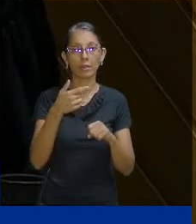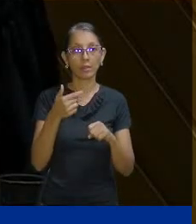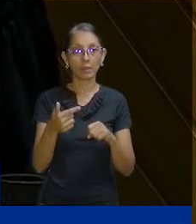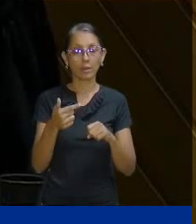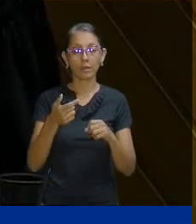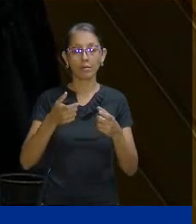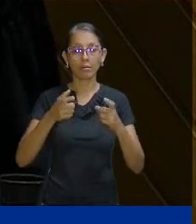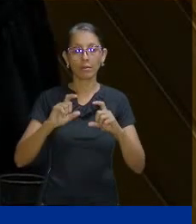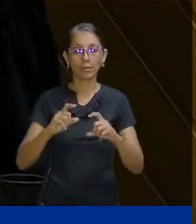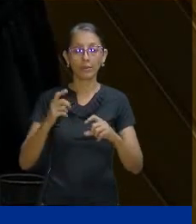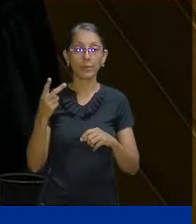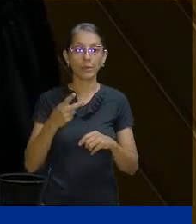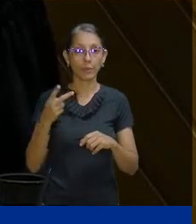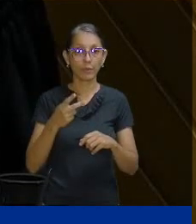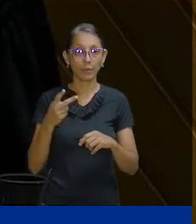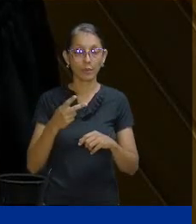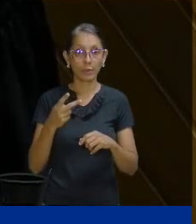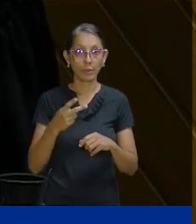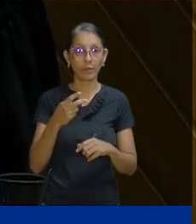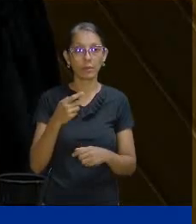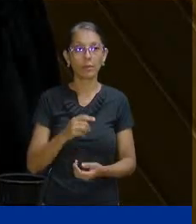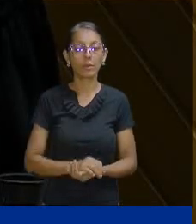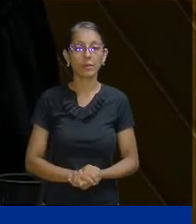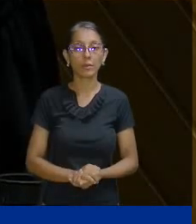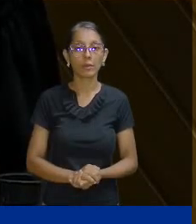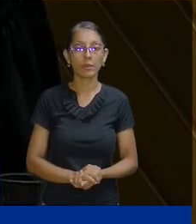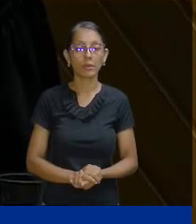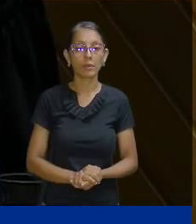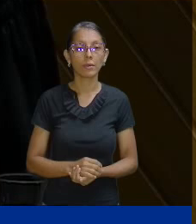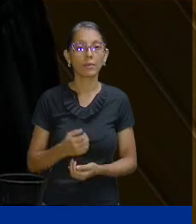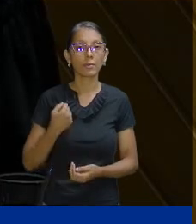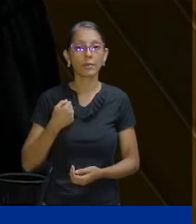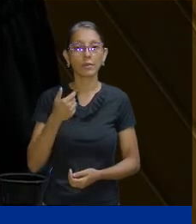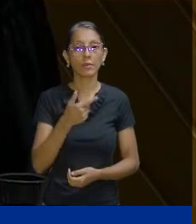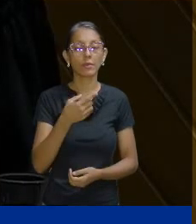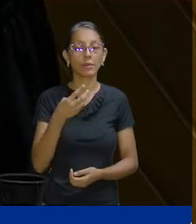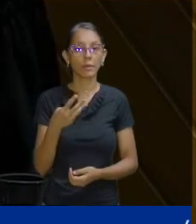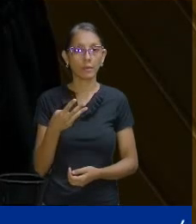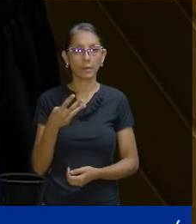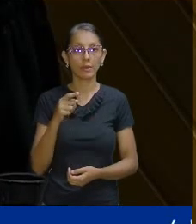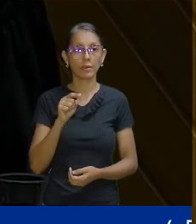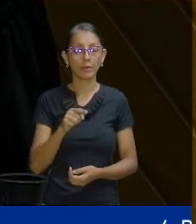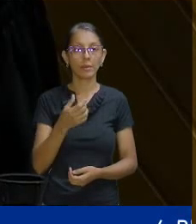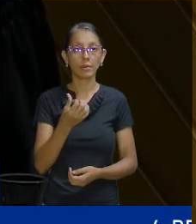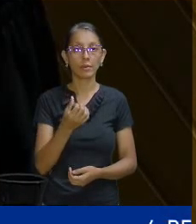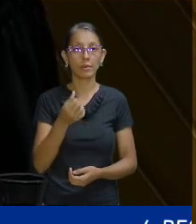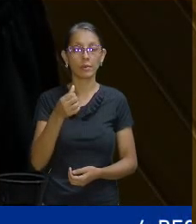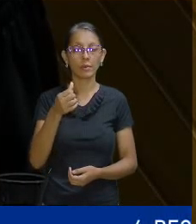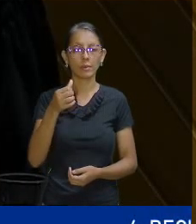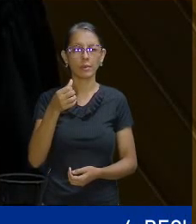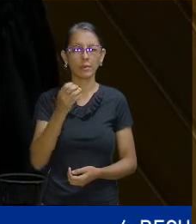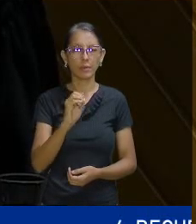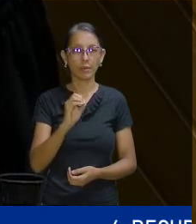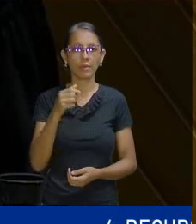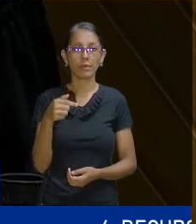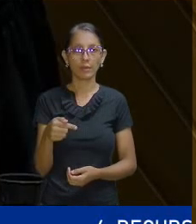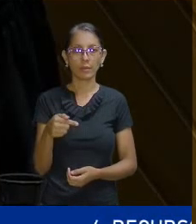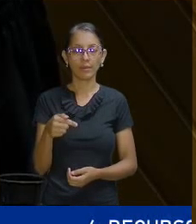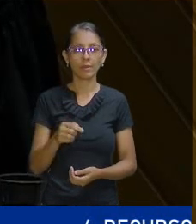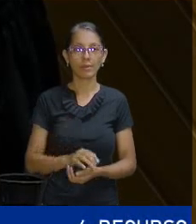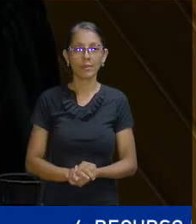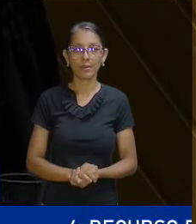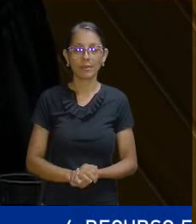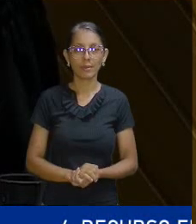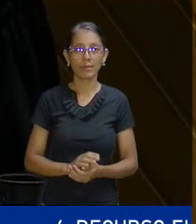2º, da Resolução TSE número 23.607 de 2019, que fixa o teto dessa despesa